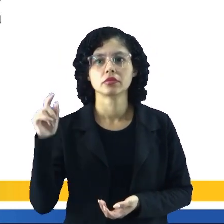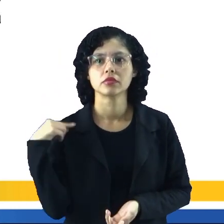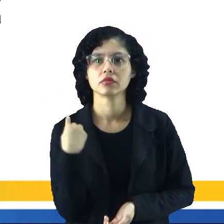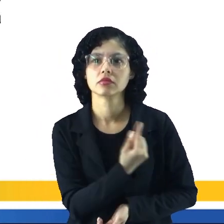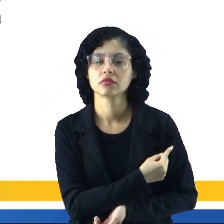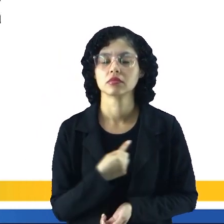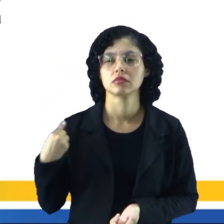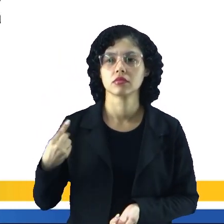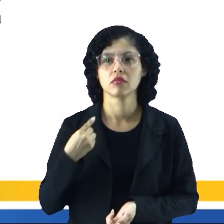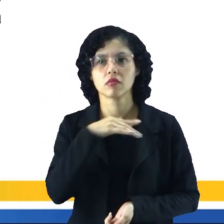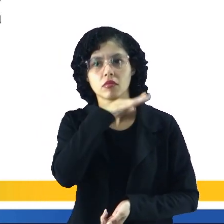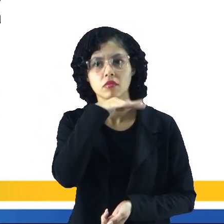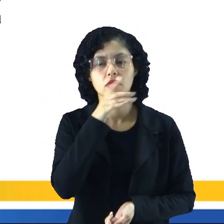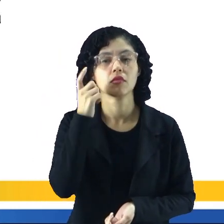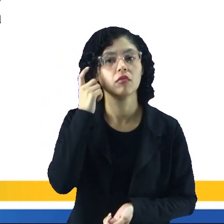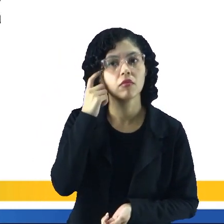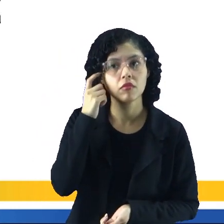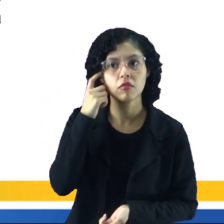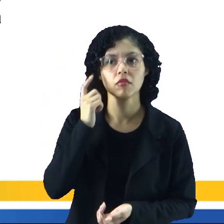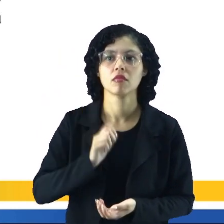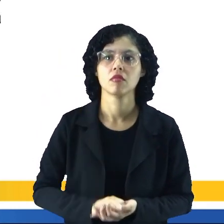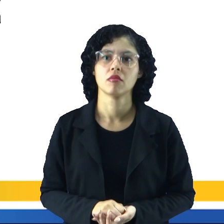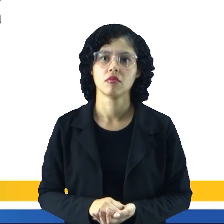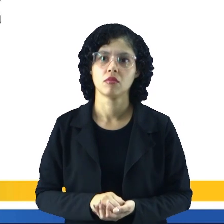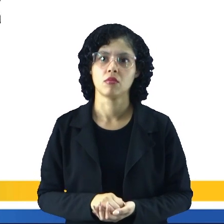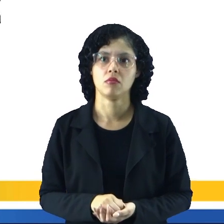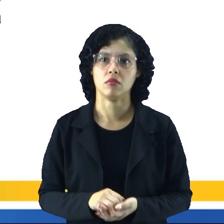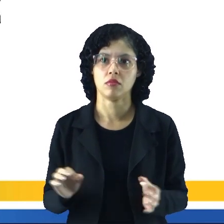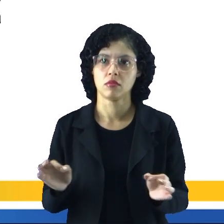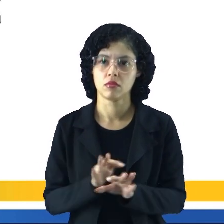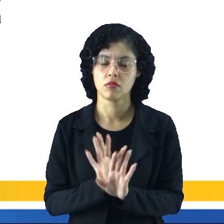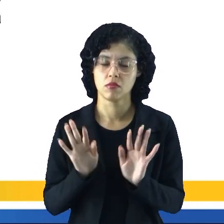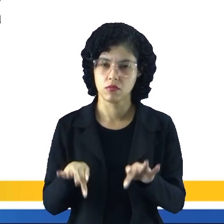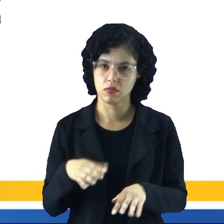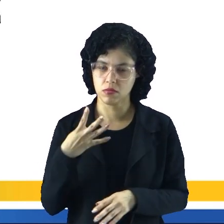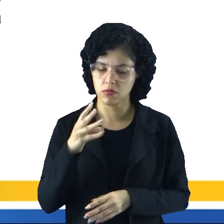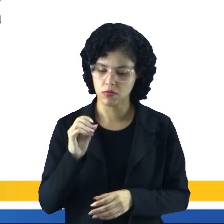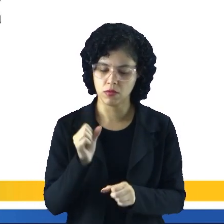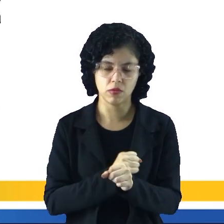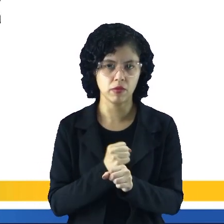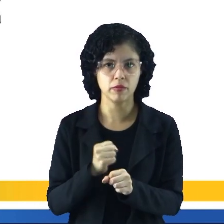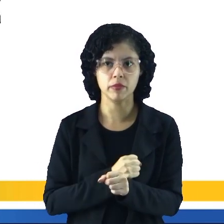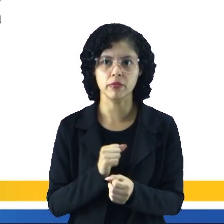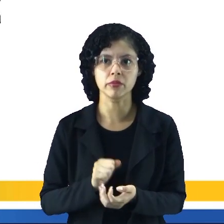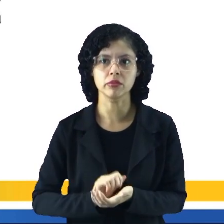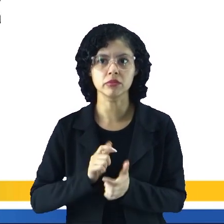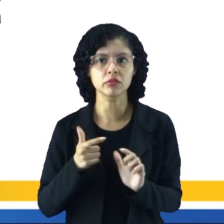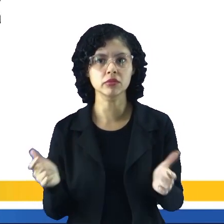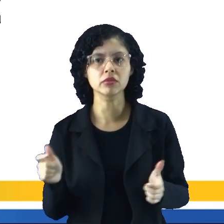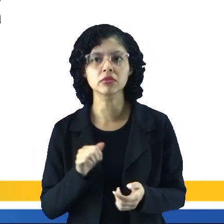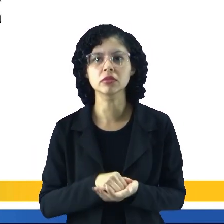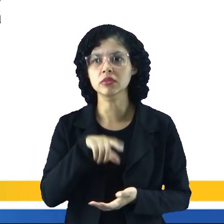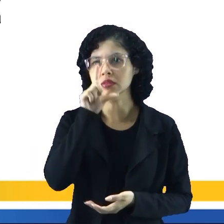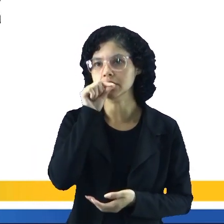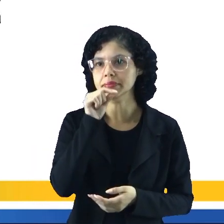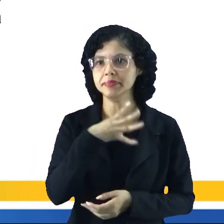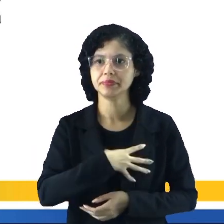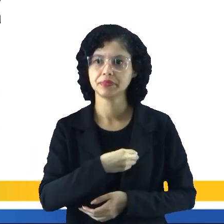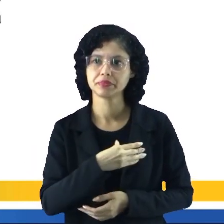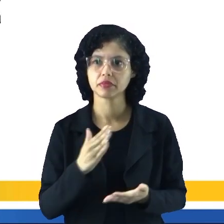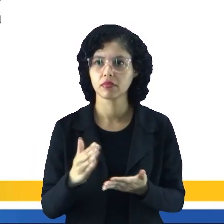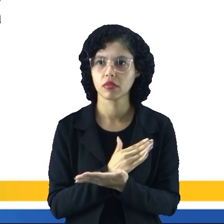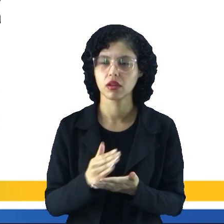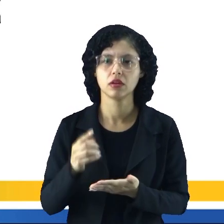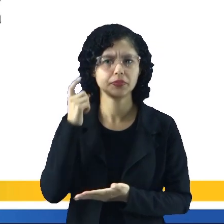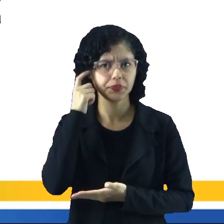de que somos os únicos animais Racionais tem sido destruída desde os anos 40 a maioria das aves e mamíferos